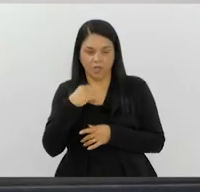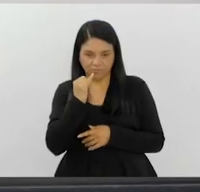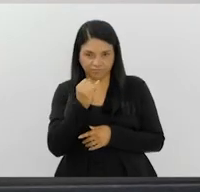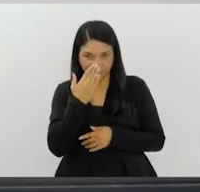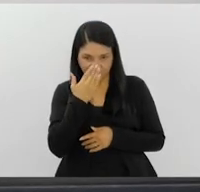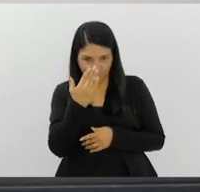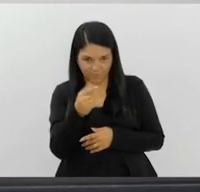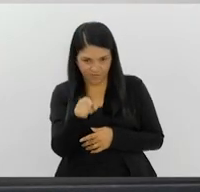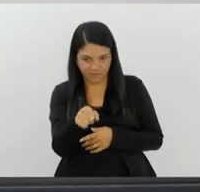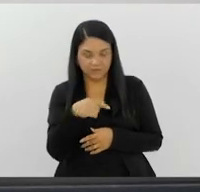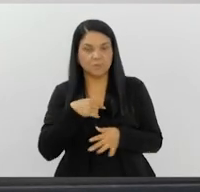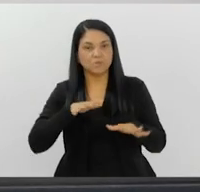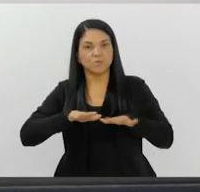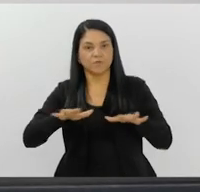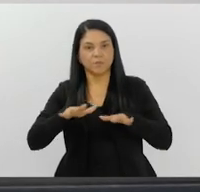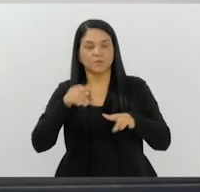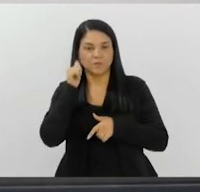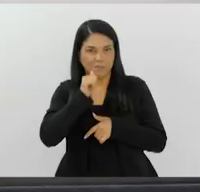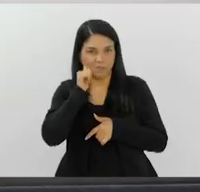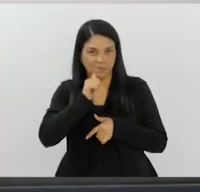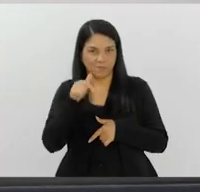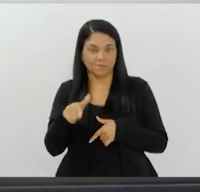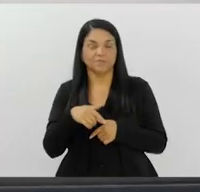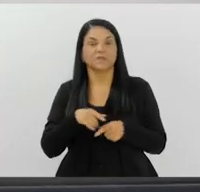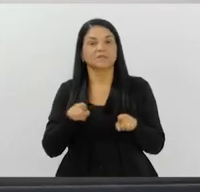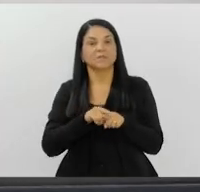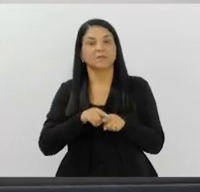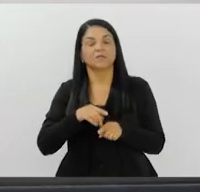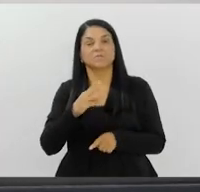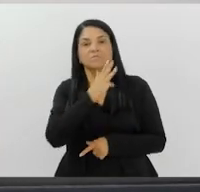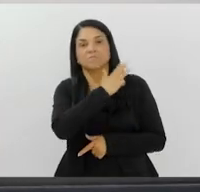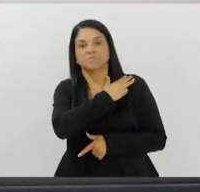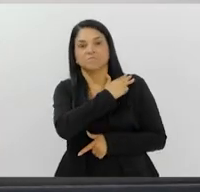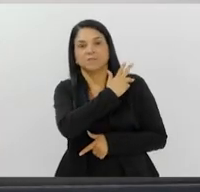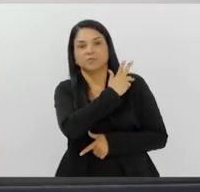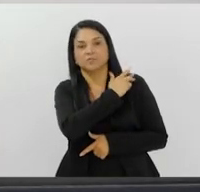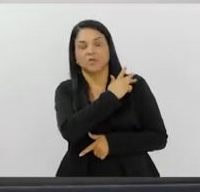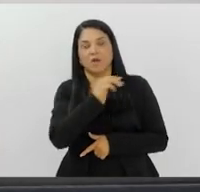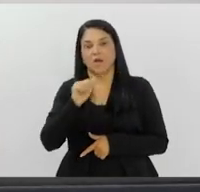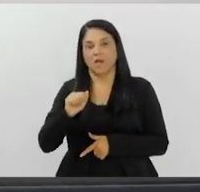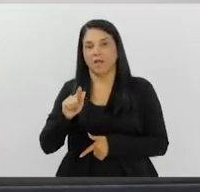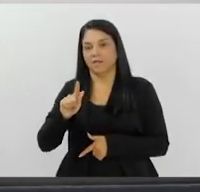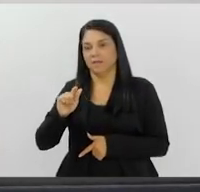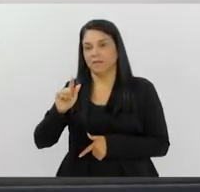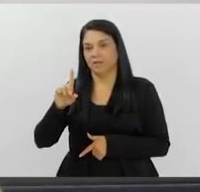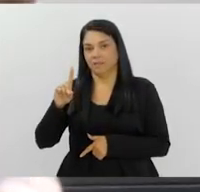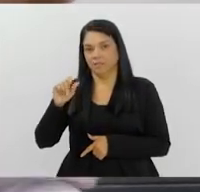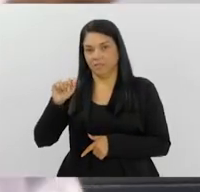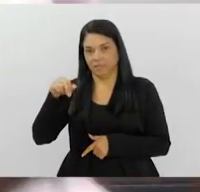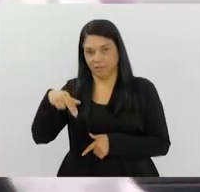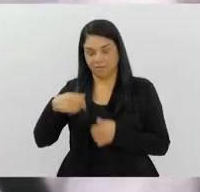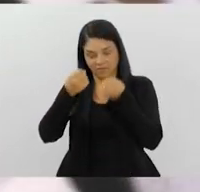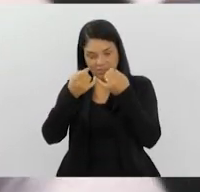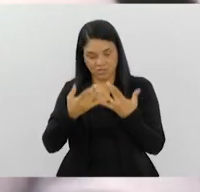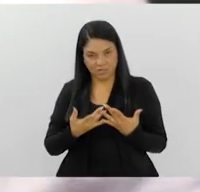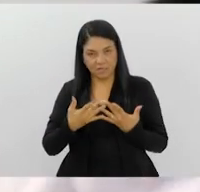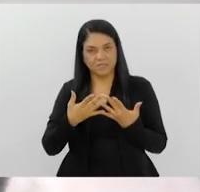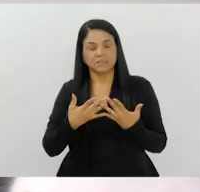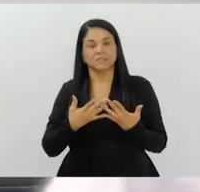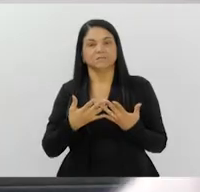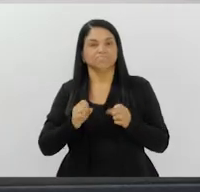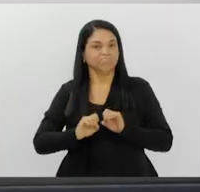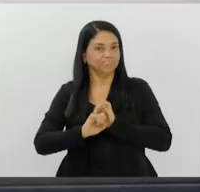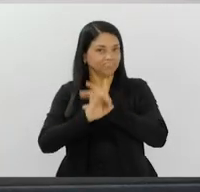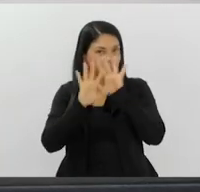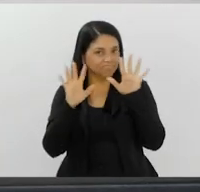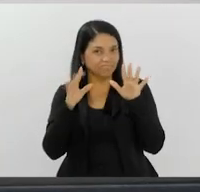aqui em frente movimento feminino e também o major agdan que se inscreveu seguramente vai esclarecer alguns pontos